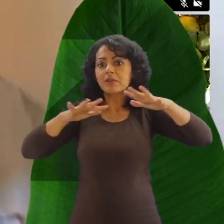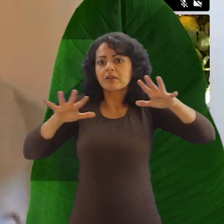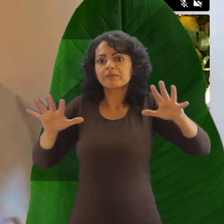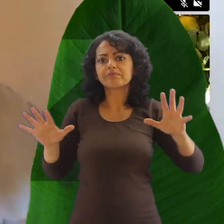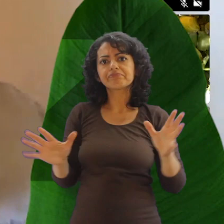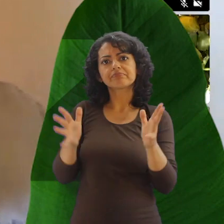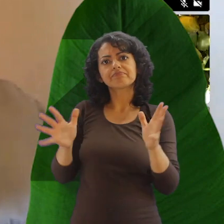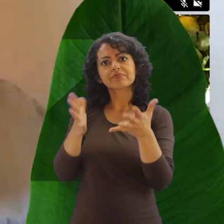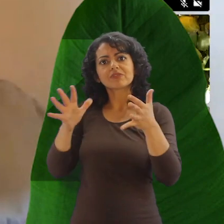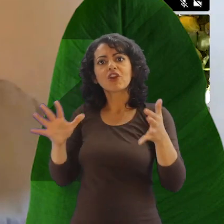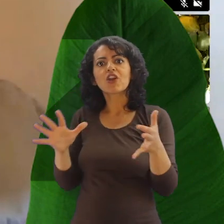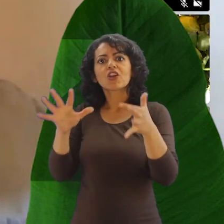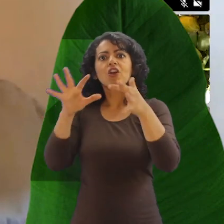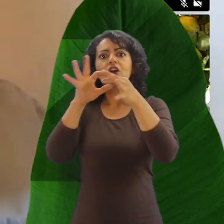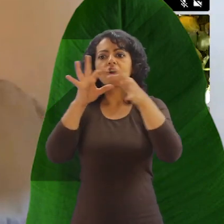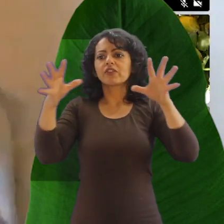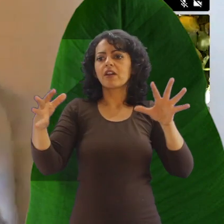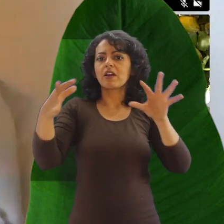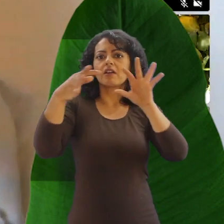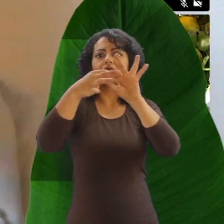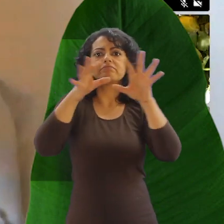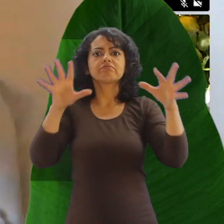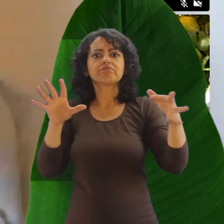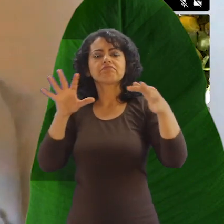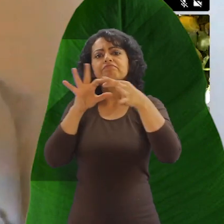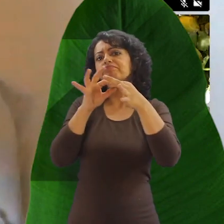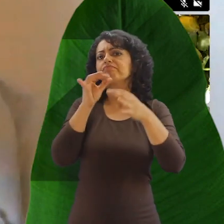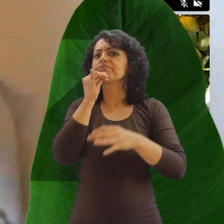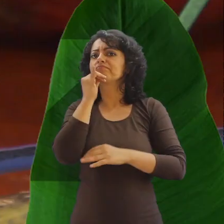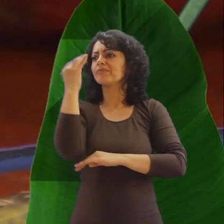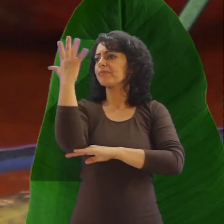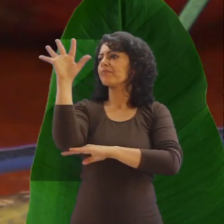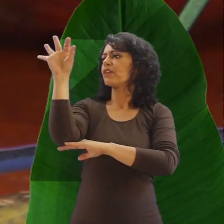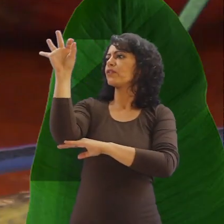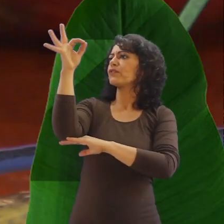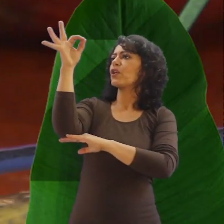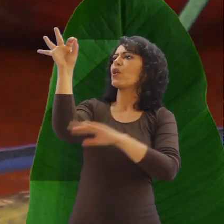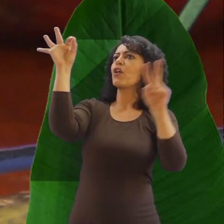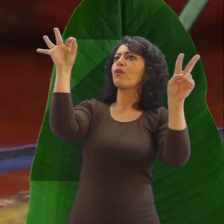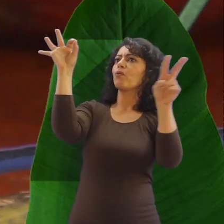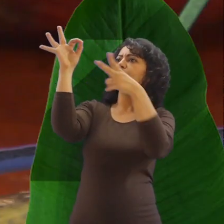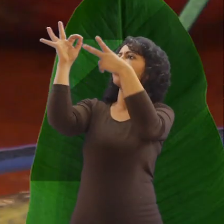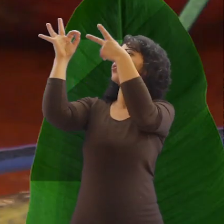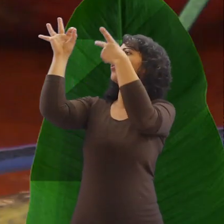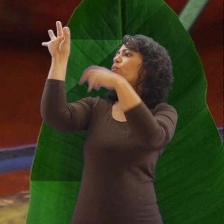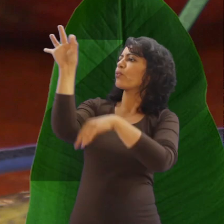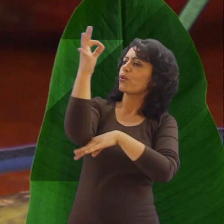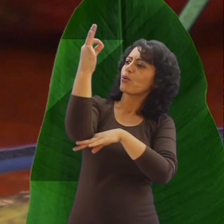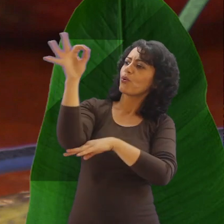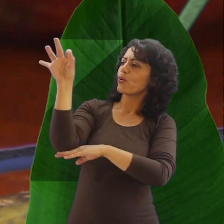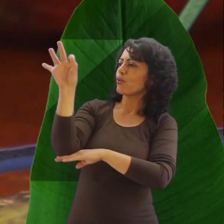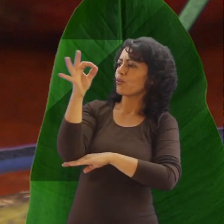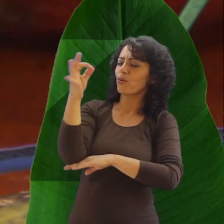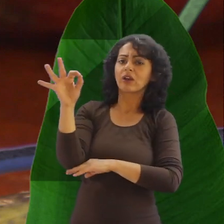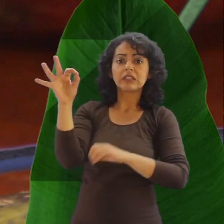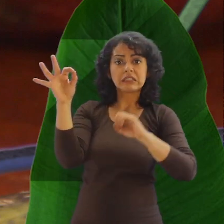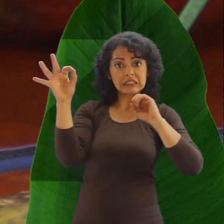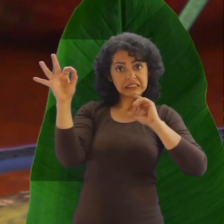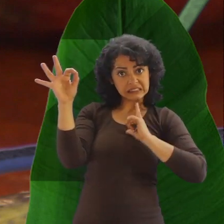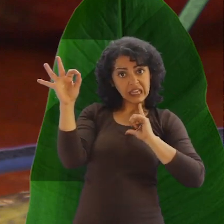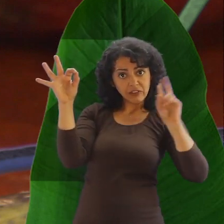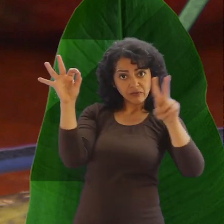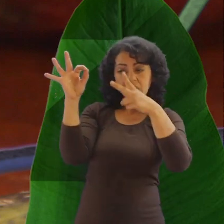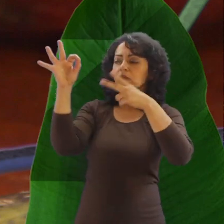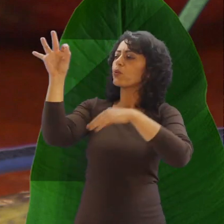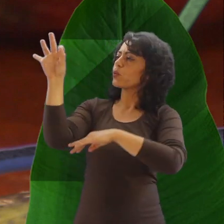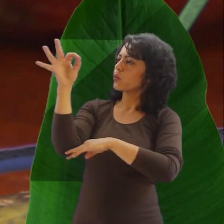conector, ele sempre conecta com coisas, né? O vento mexe a folha, então se tem o vento, então a folha